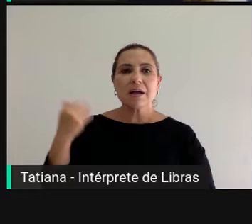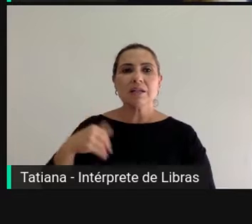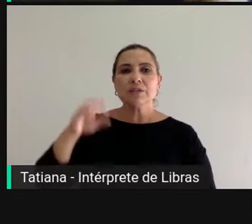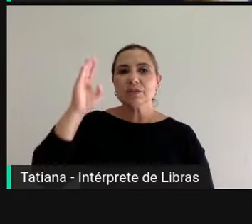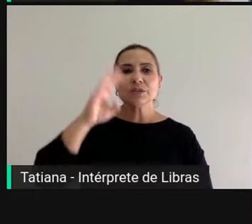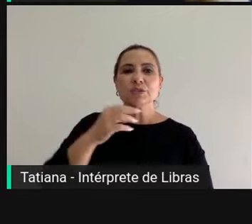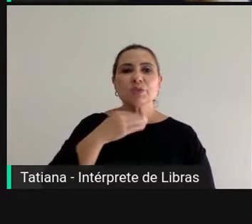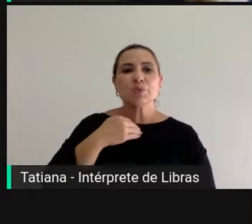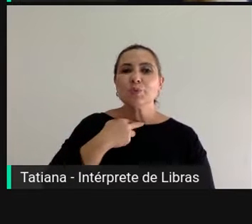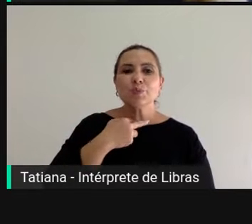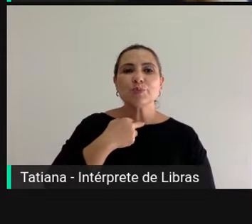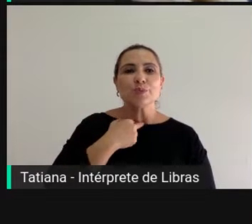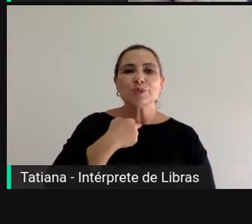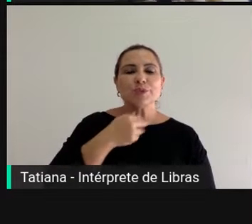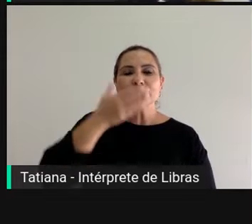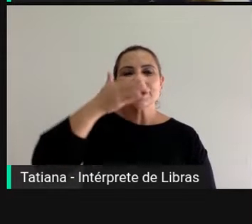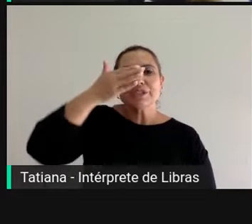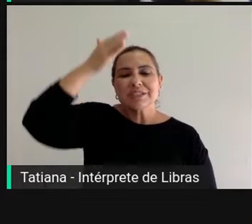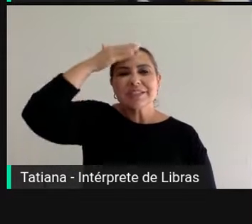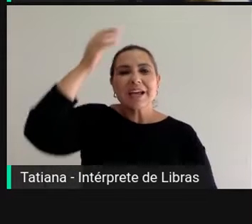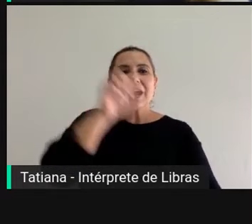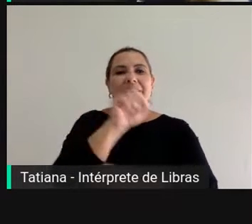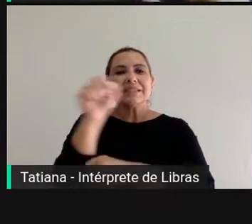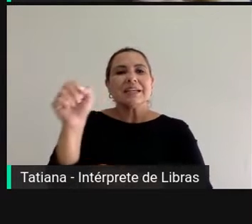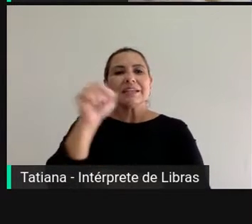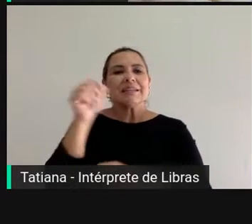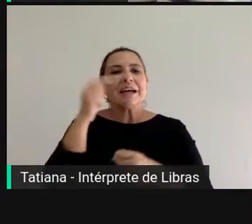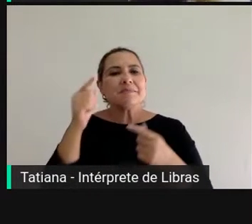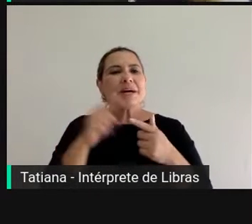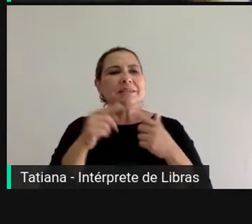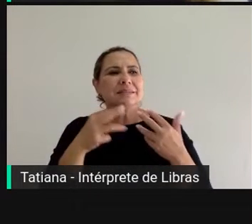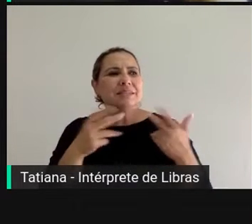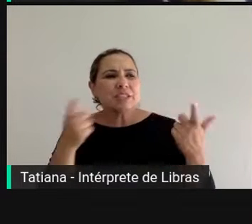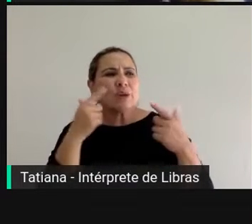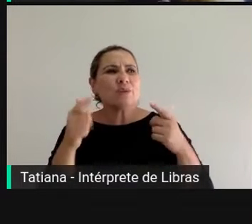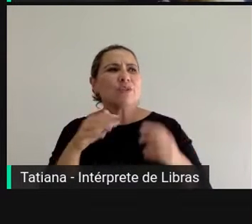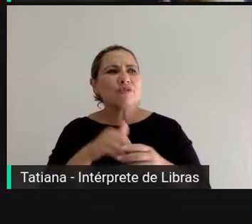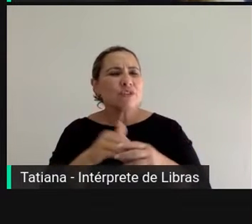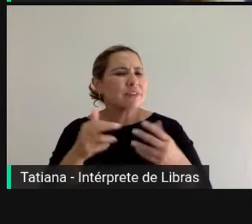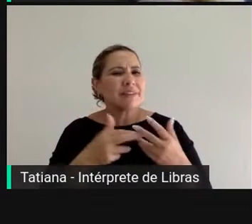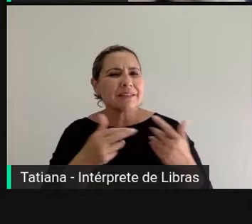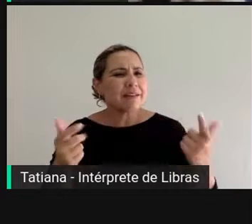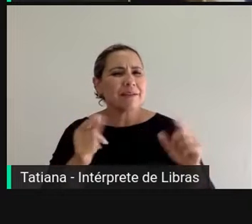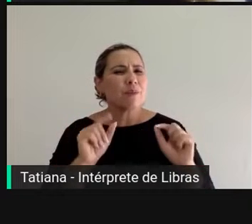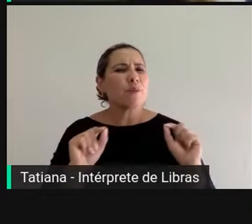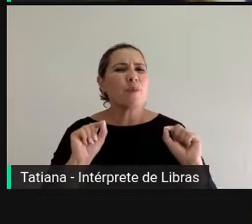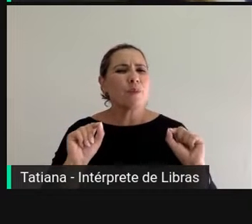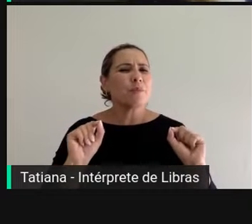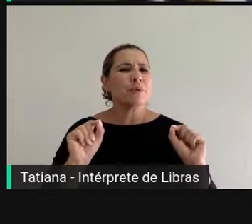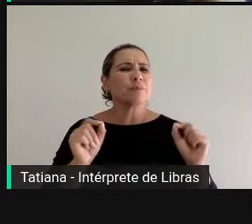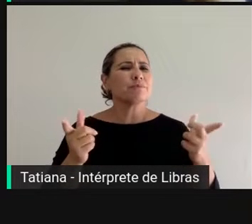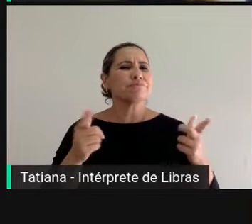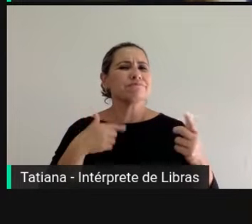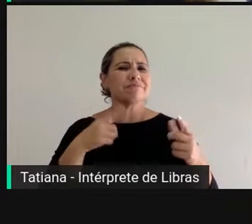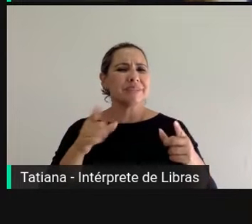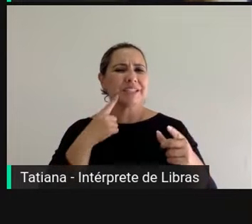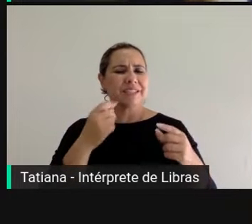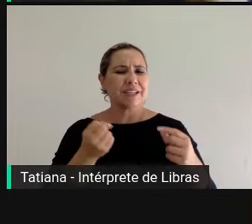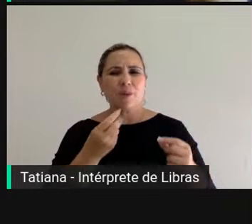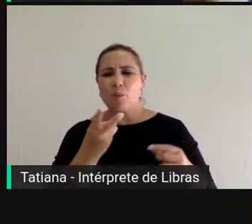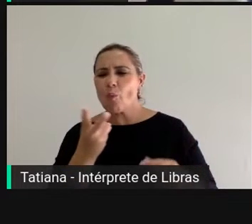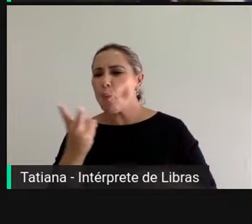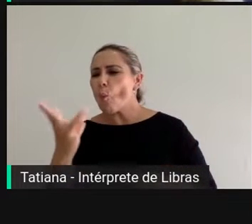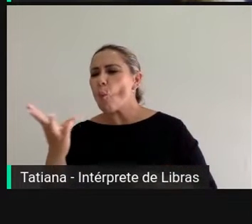mulheres dirigissem sozinhas. Então, eu começo a questionar, realmente o mero número de mulheres dentro